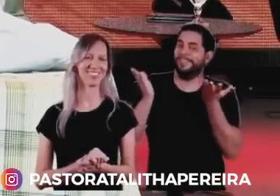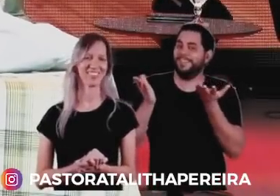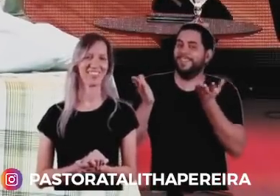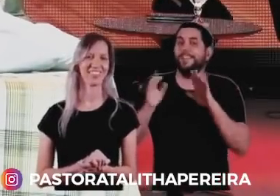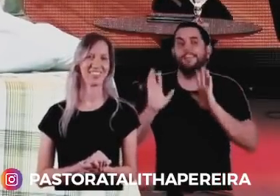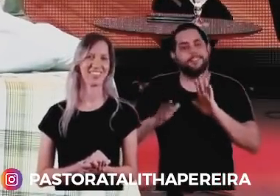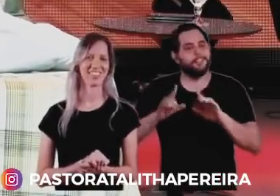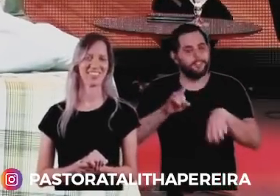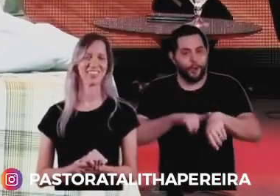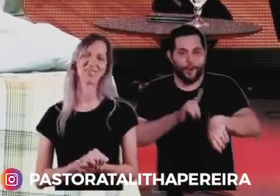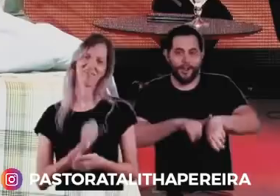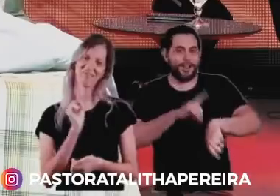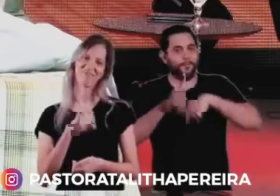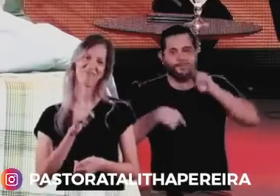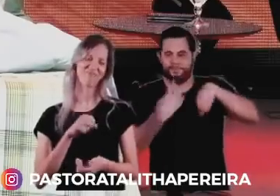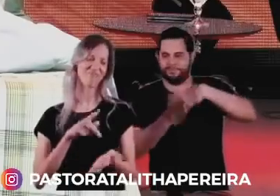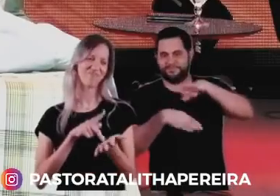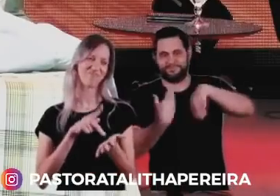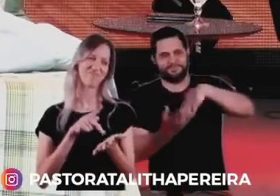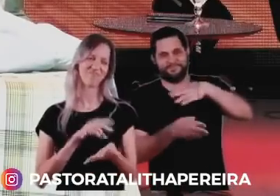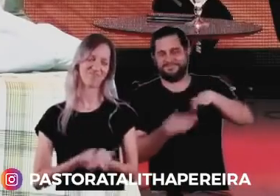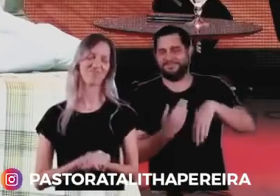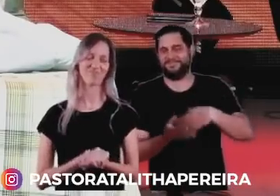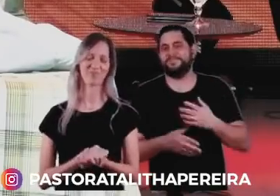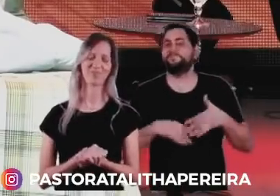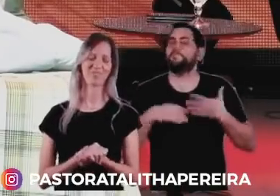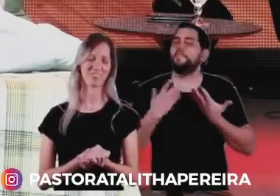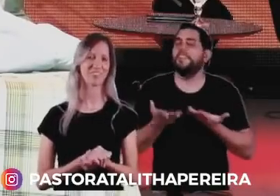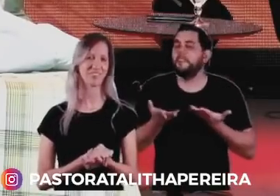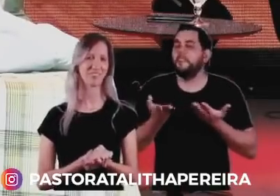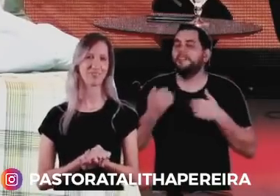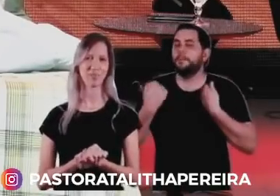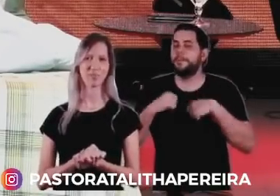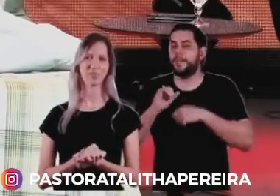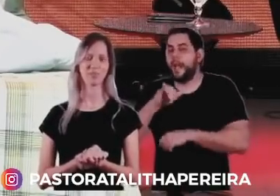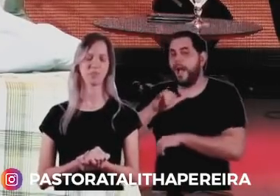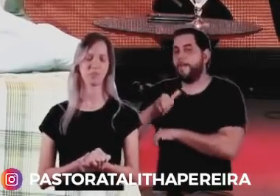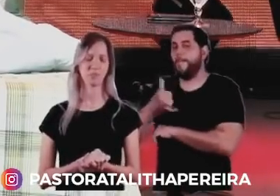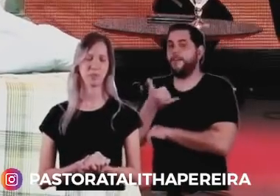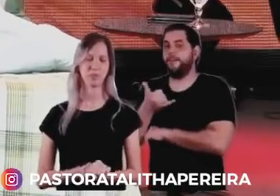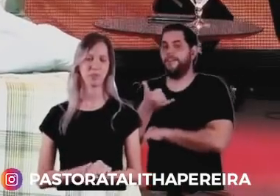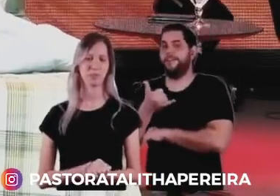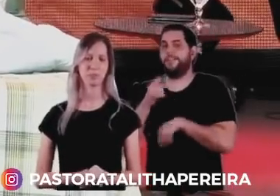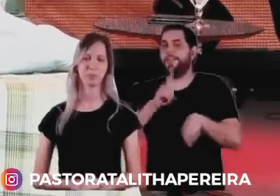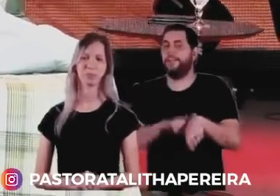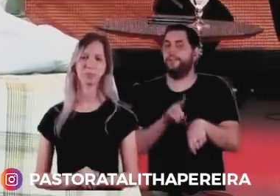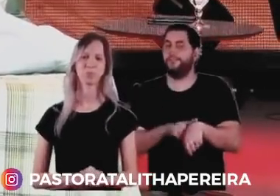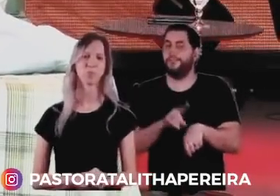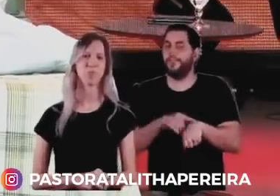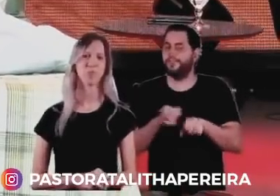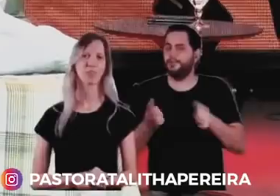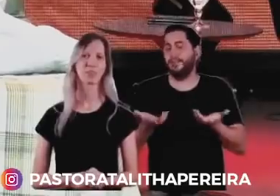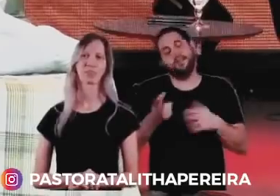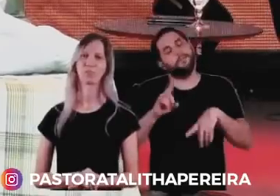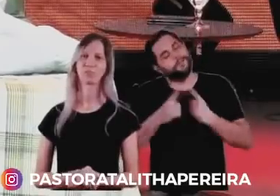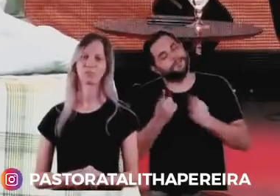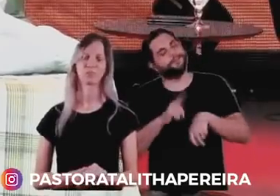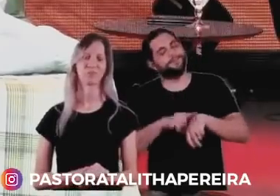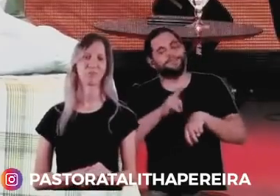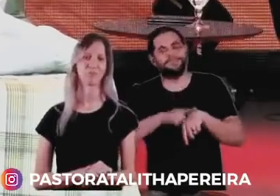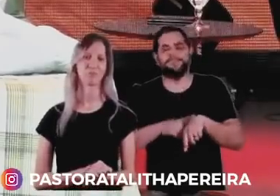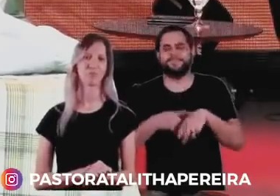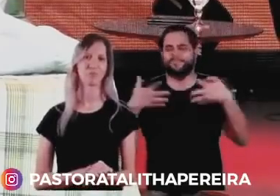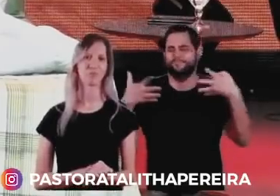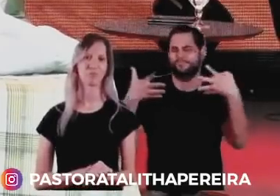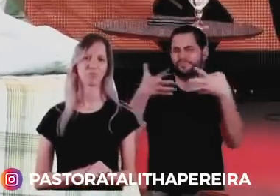negócio está meio complicado, né, gente? Mas assim, a gente está tentando aproveitar ao máximo o nosso tempo, mas esses horários, eles estão assim,